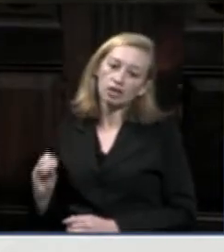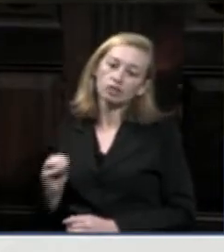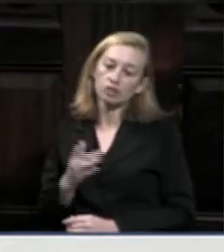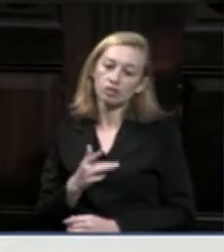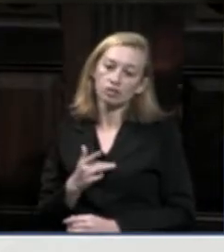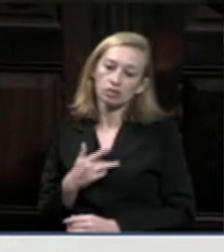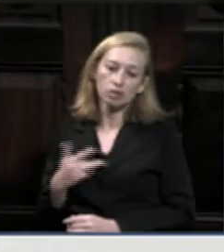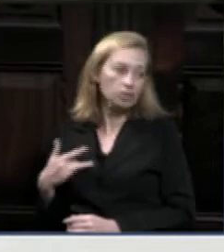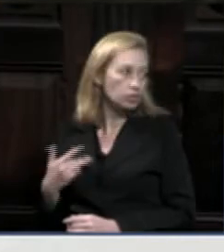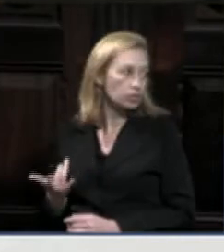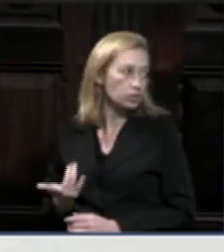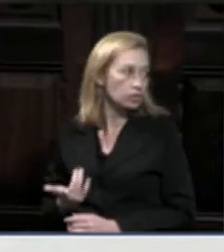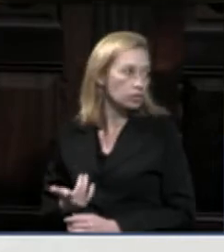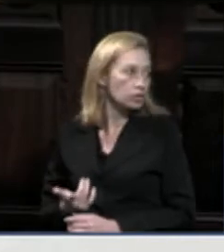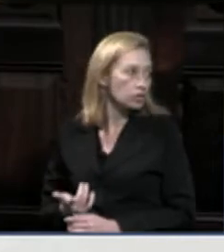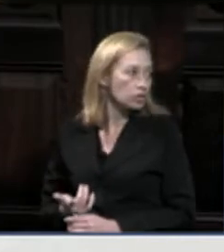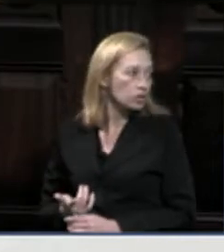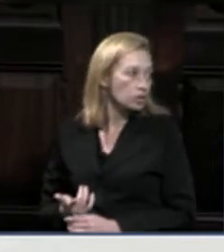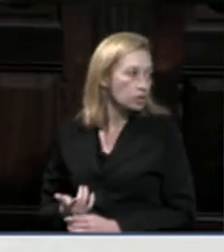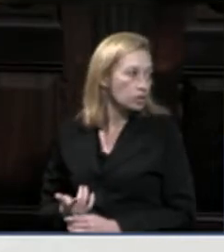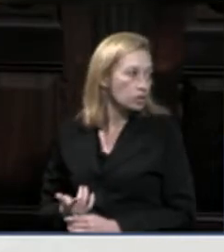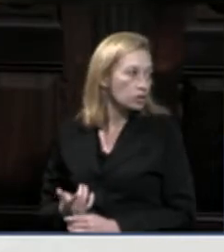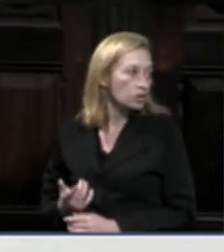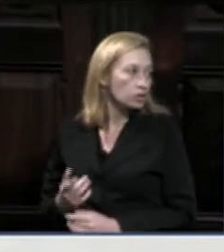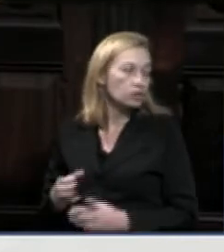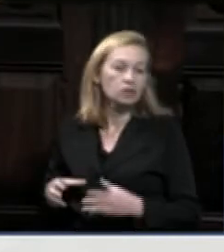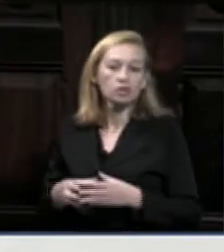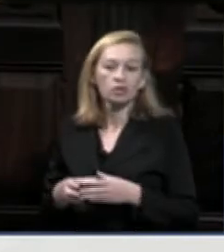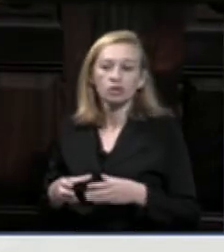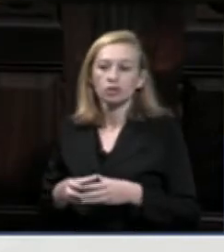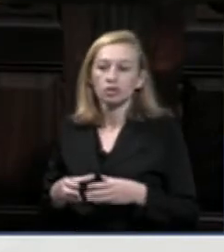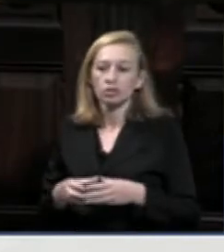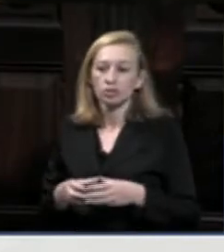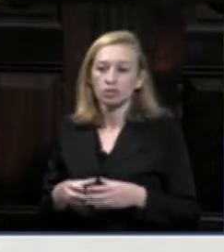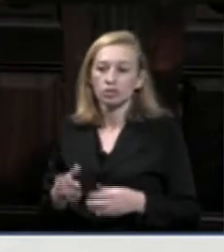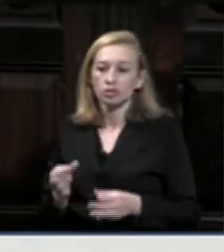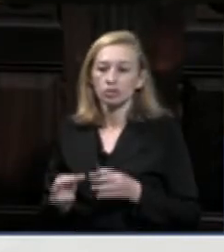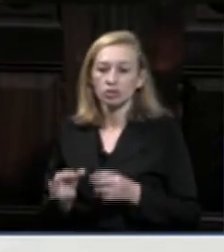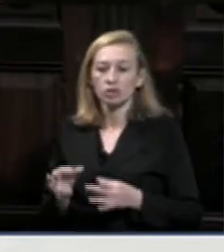plenário. Para emitir parecer pela Comissão de Constituição e Justiça, deputado André Lazzaroni.